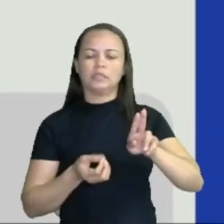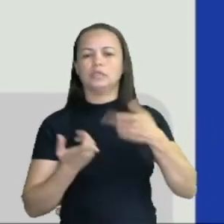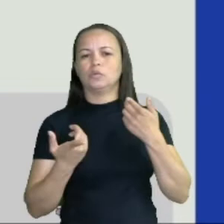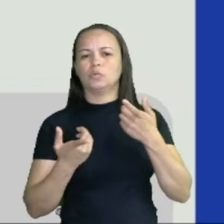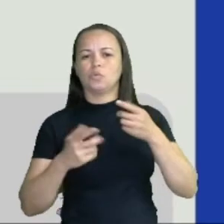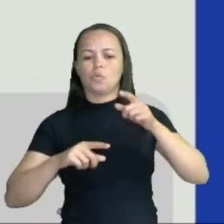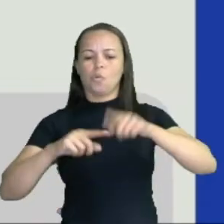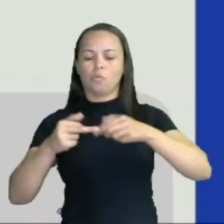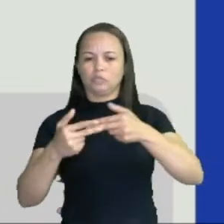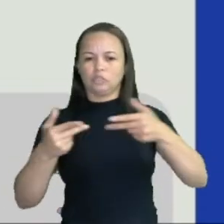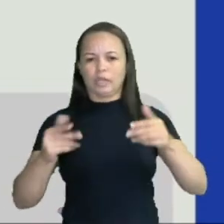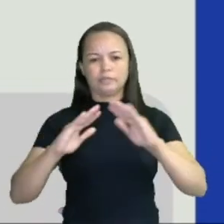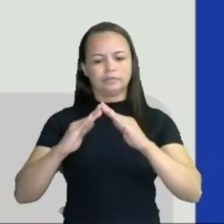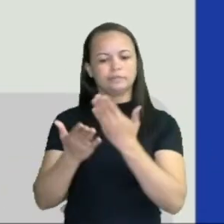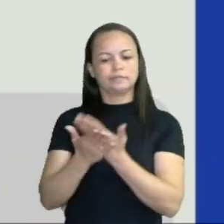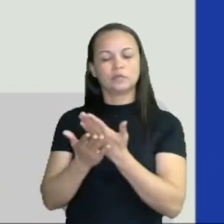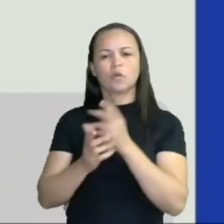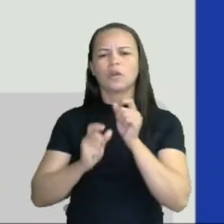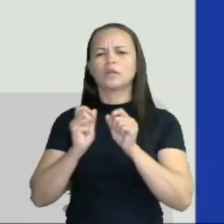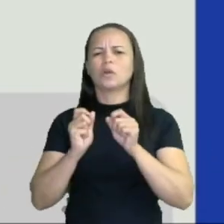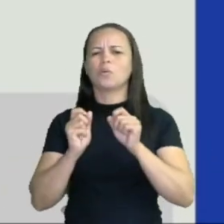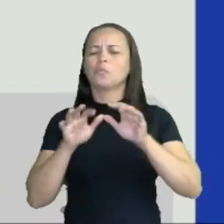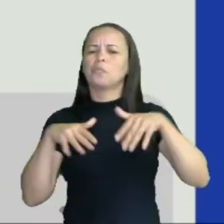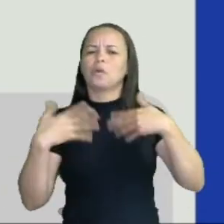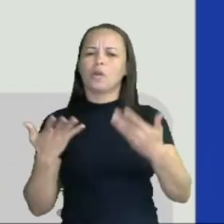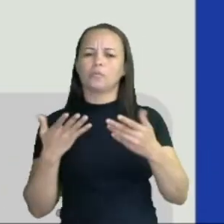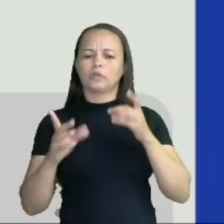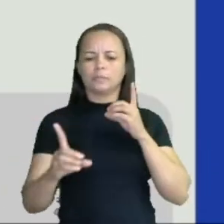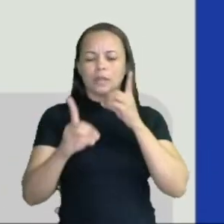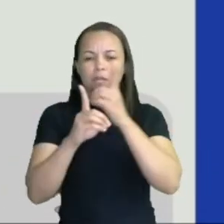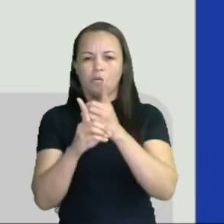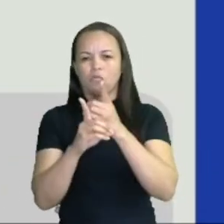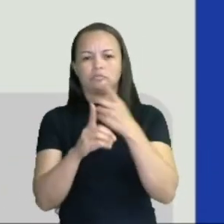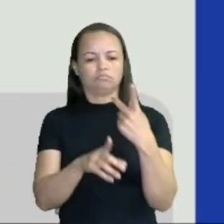qual é o objeto escolar que a gente pode encontrar aí nessa primeira estrofe?